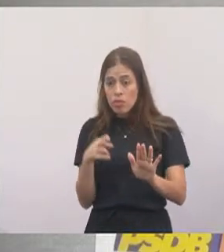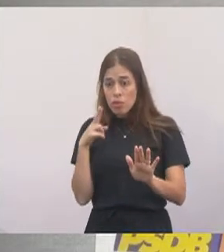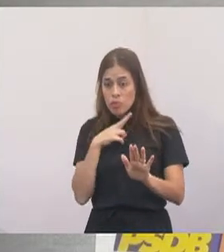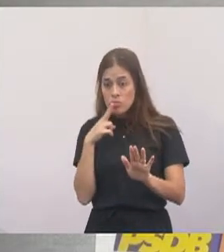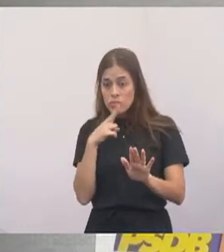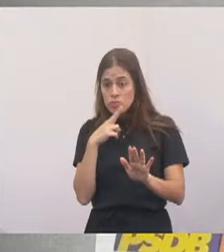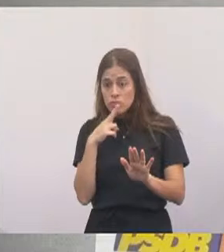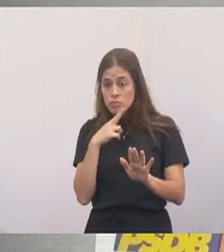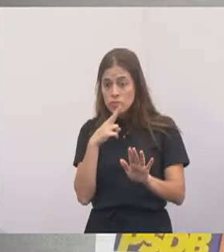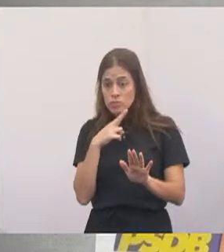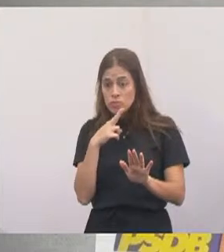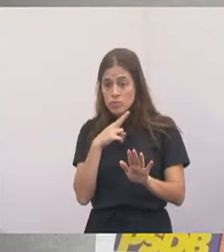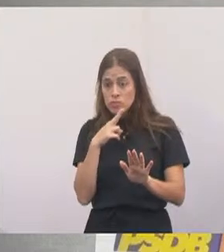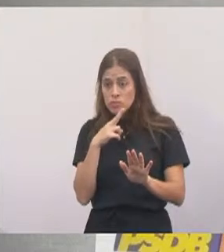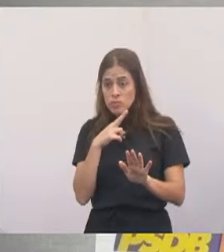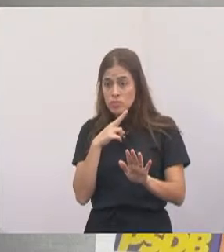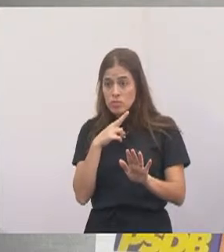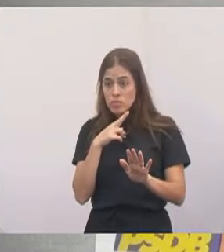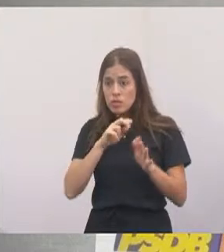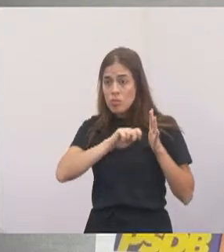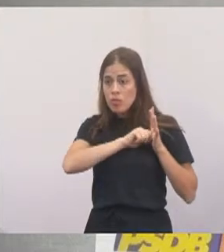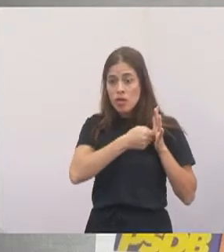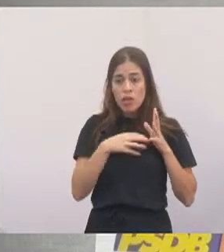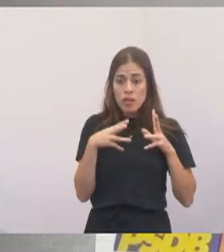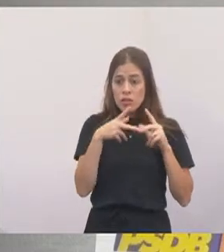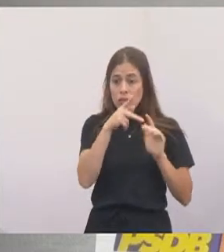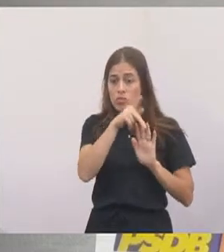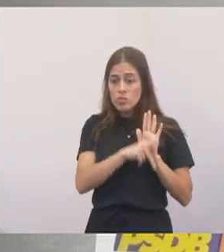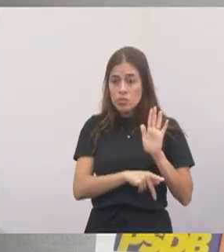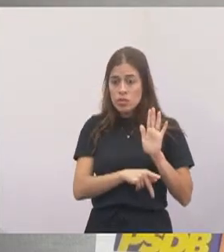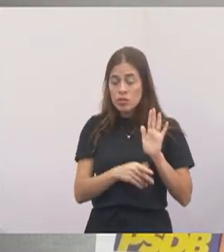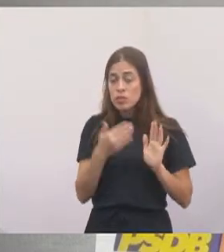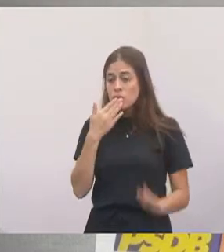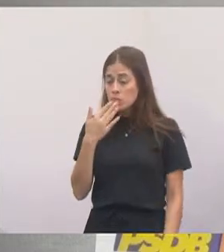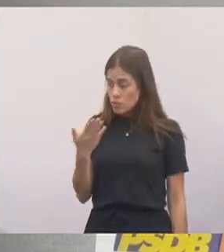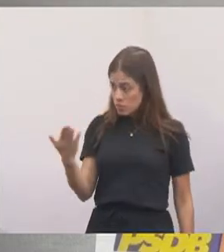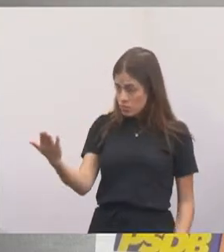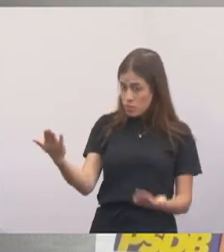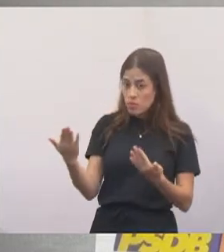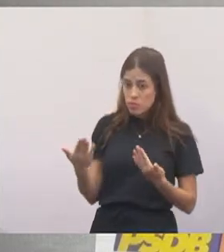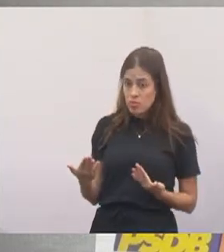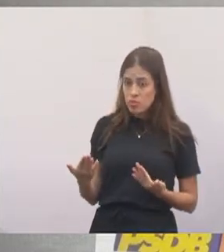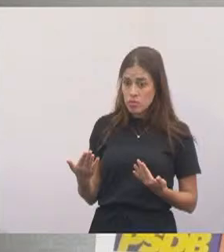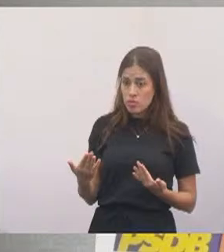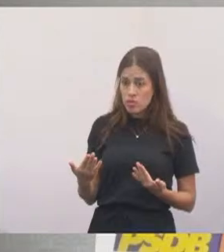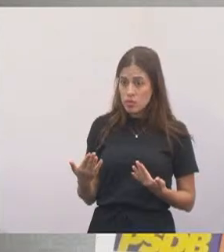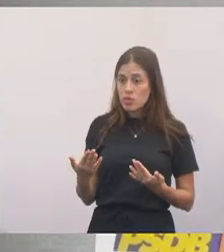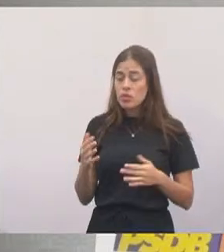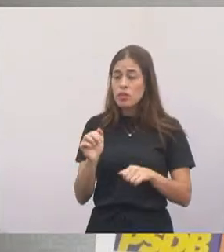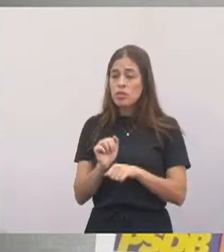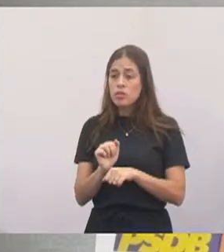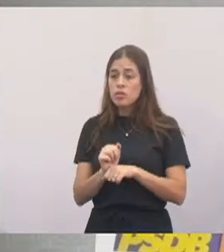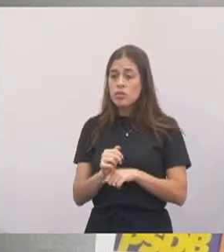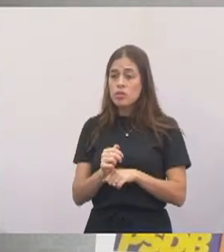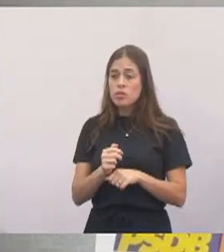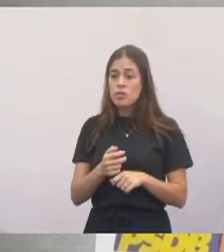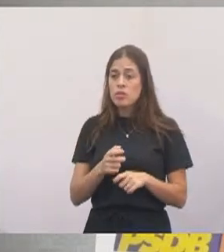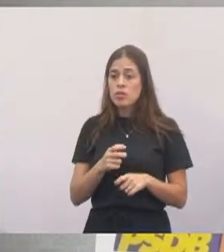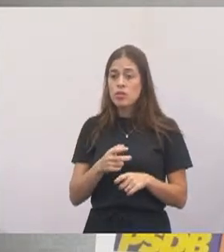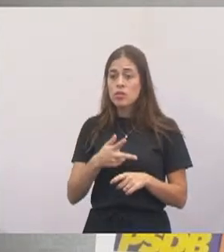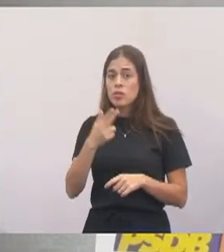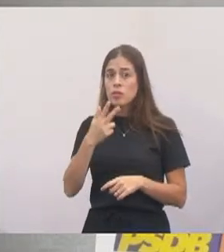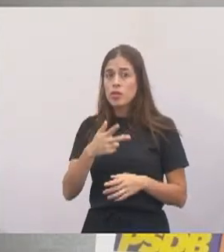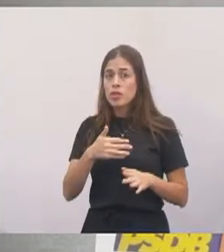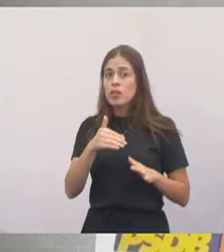urgência, ele trava todos os outros projetos. Então, eu peço ao senhor que reconsidere e suspenda as votações